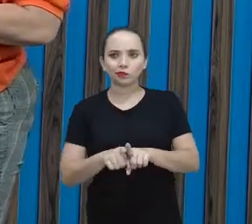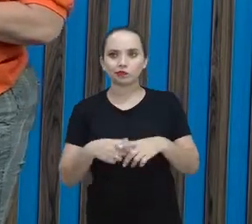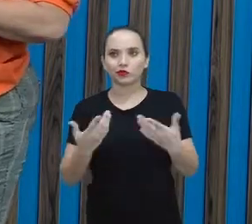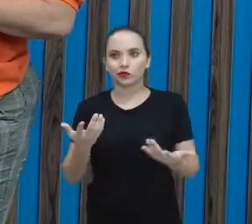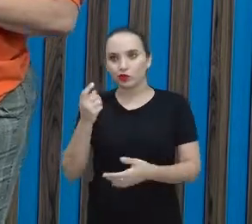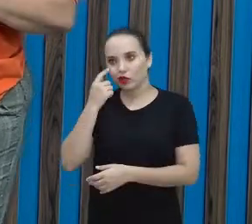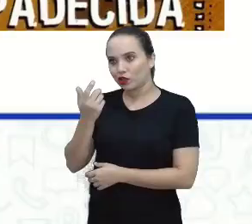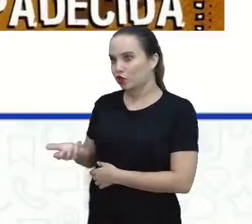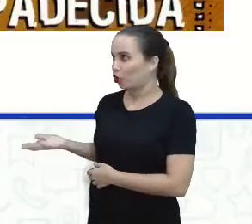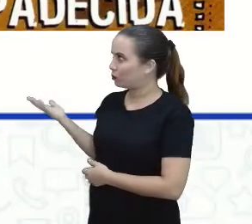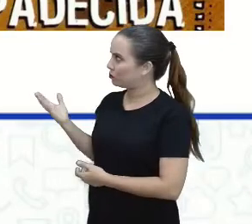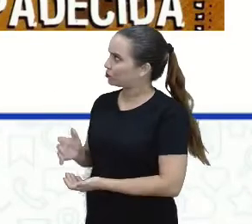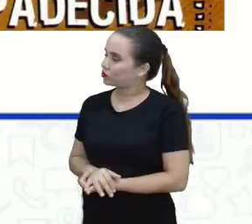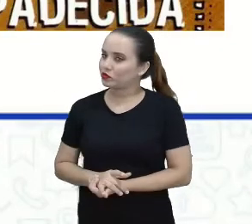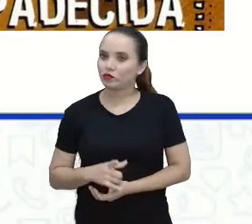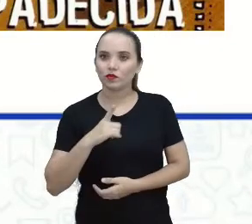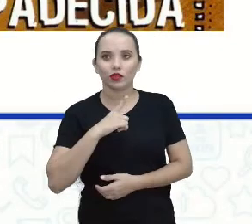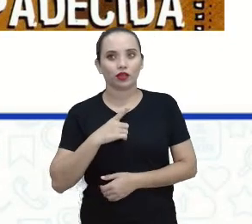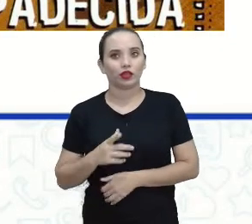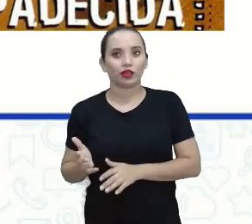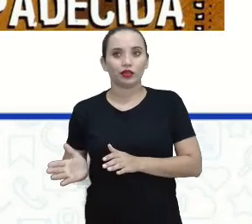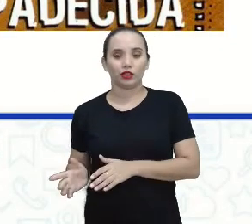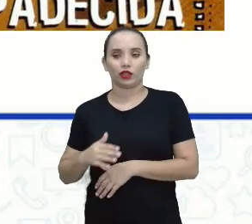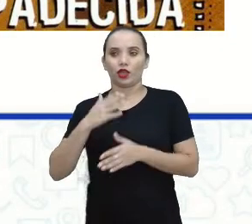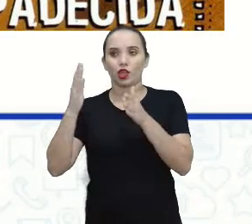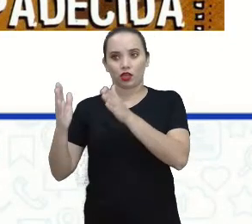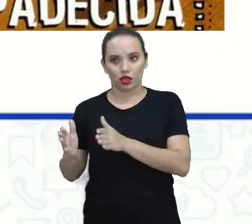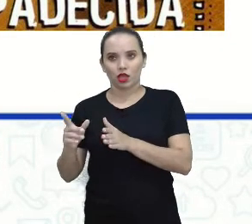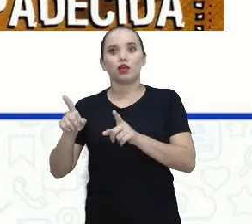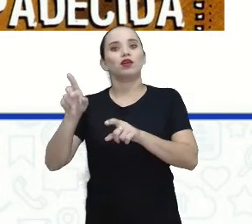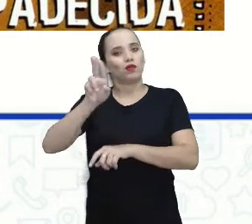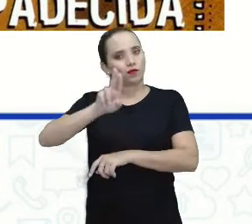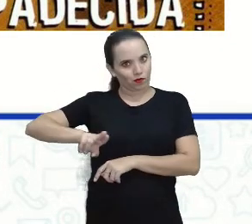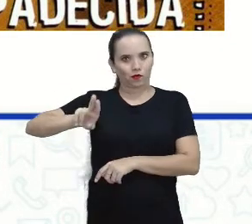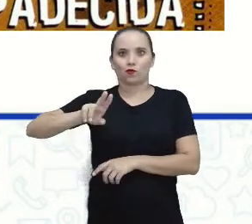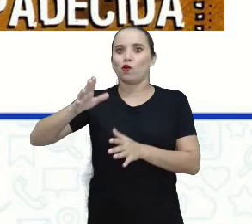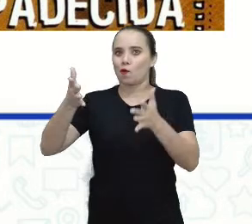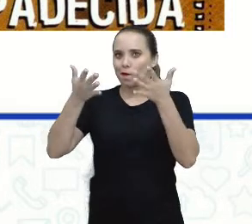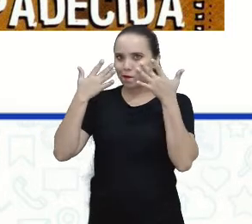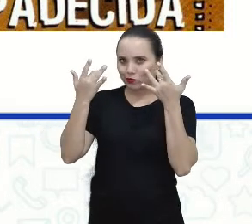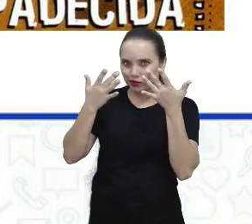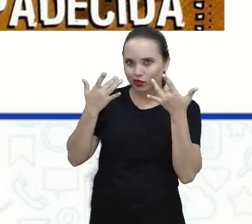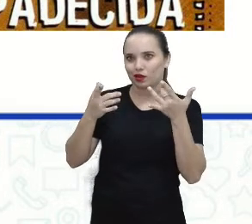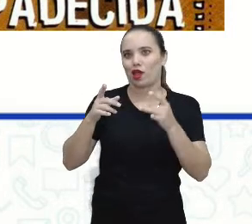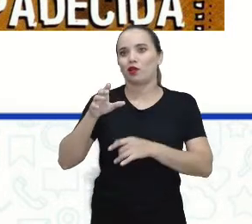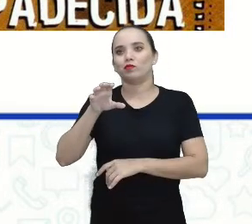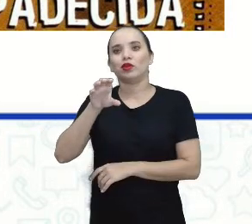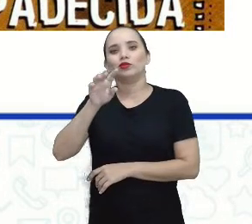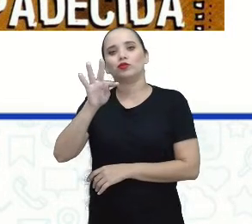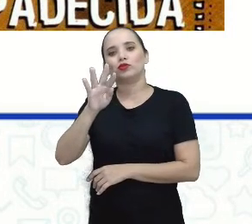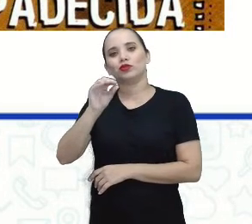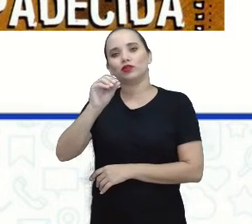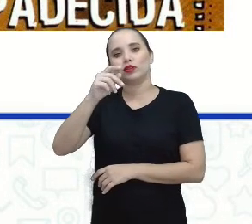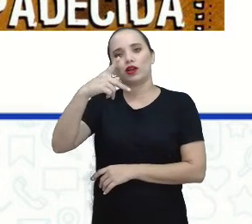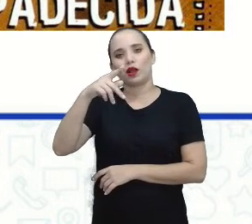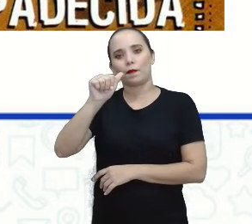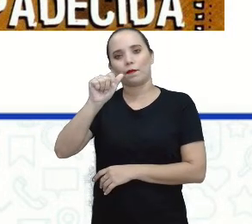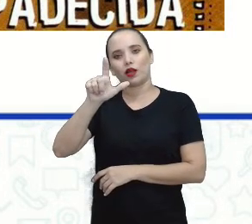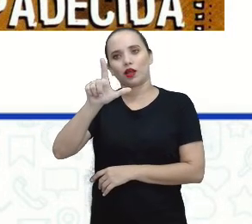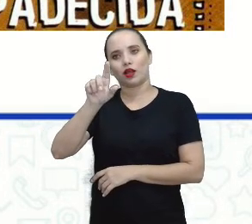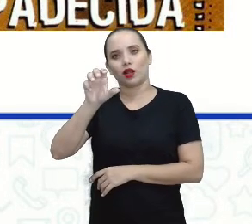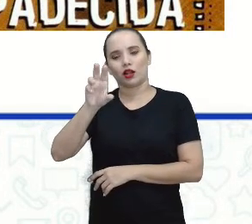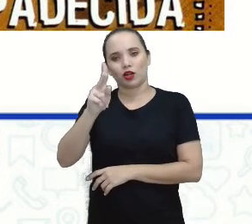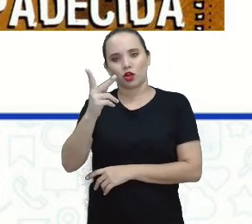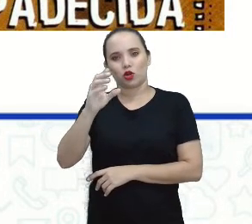estão vendo também o Alto da Compadecida, que foi encenado, foi filmado também pelos Trapalhões. Os Trapalhões fizeram